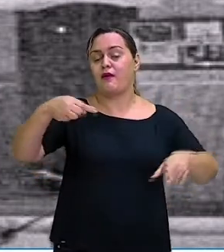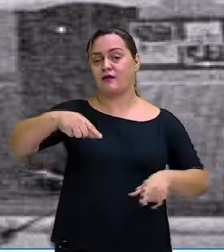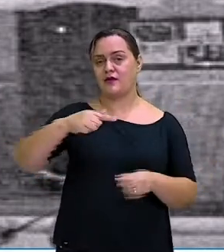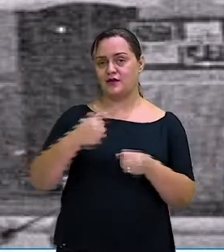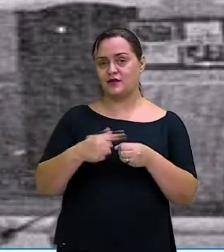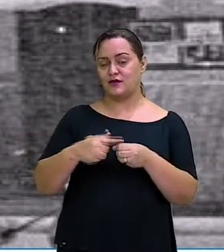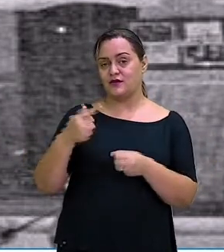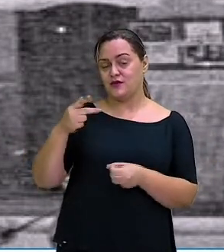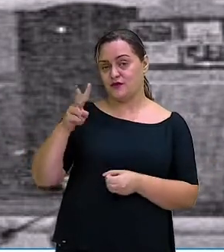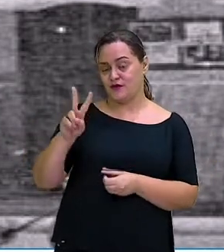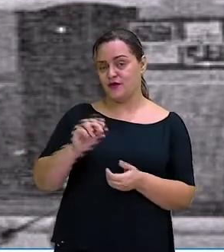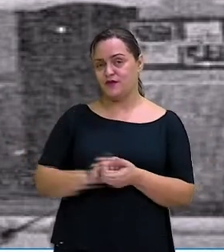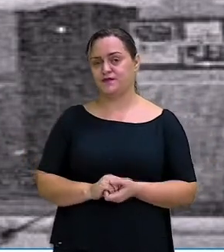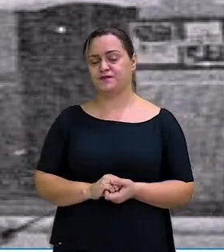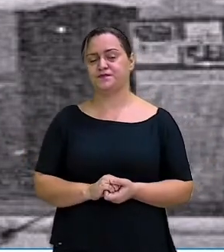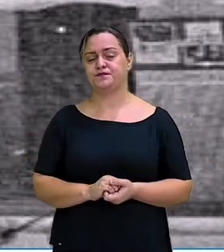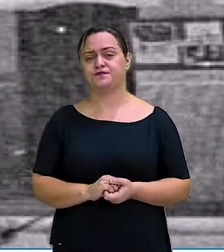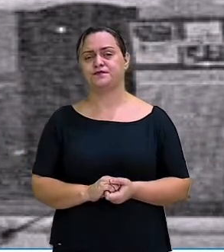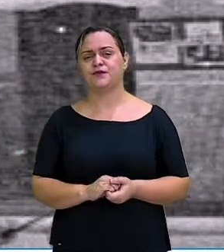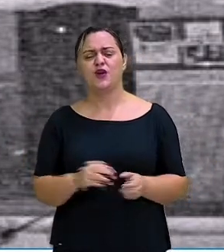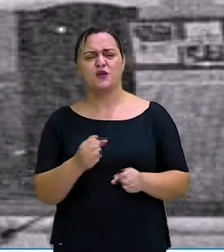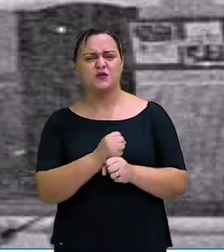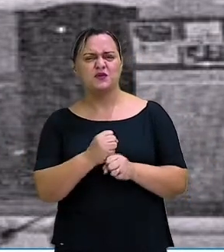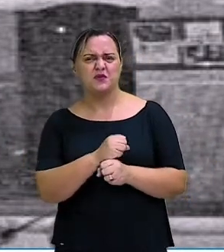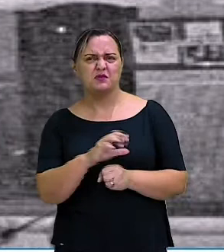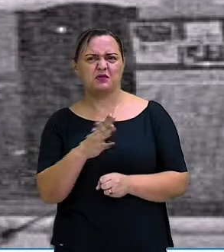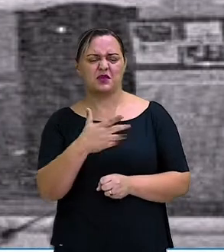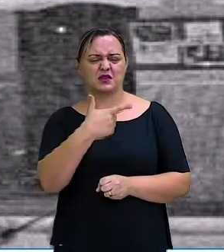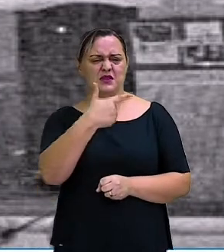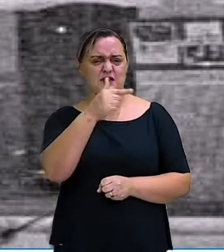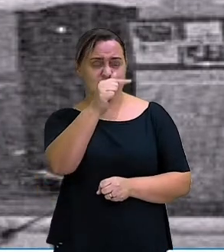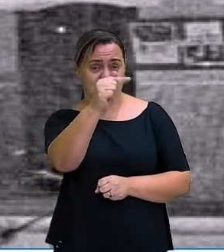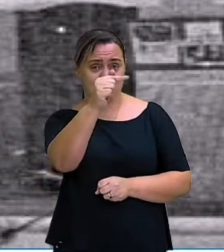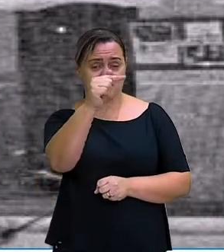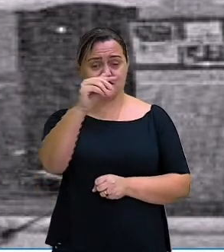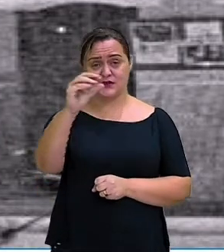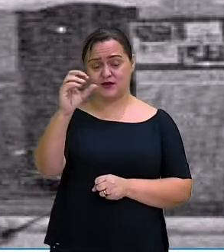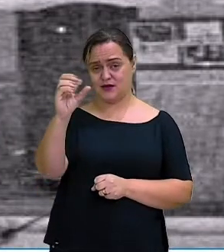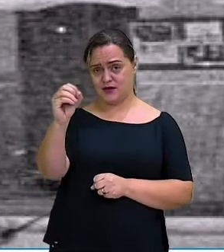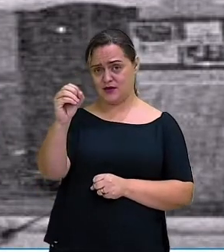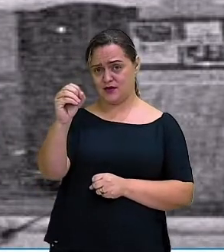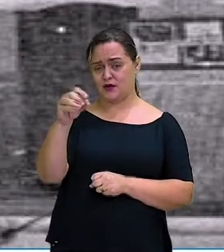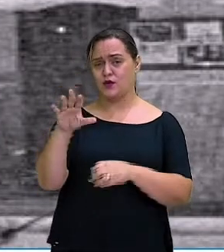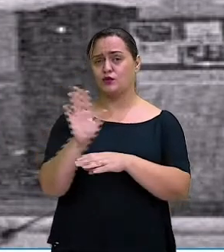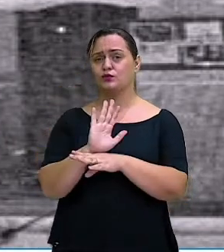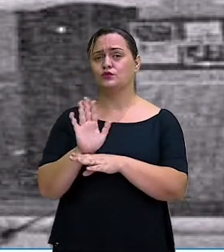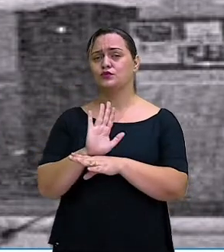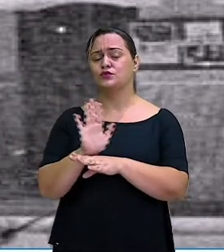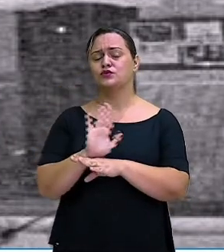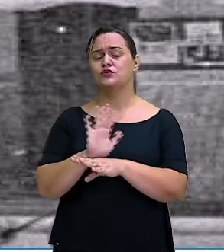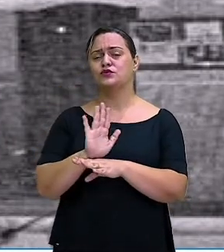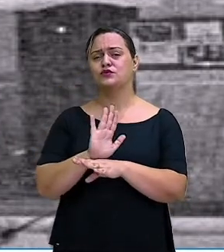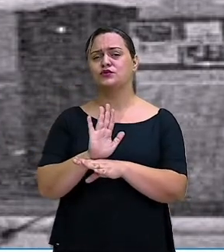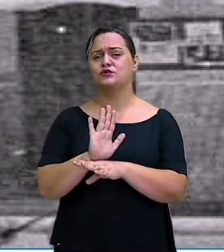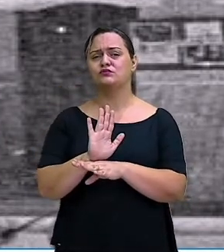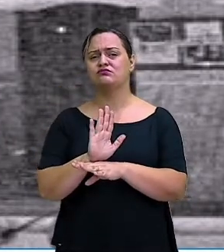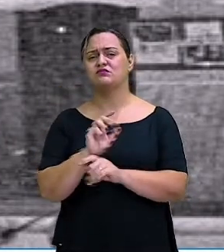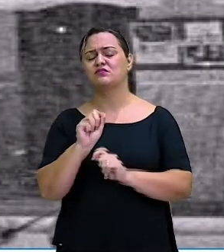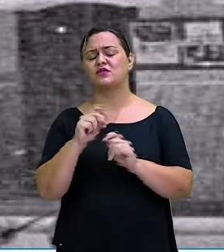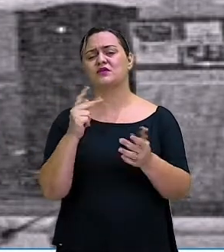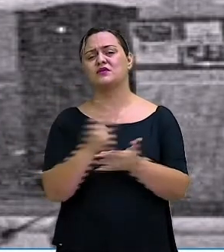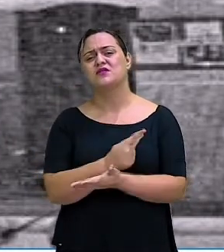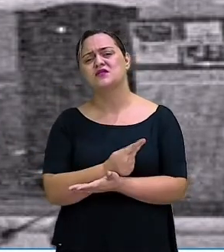anos de 70, o que aconteceu? Os cinemas começaram a cair em desuso até